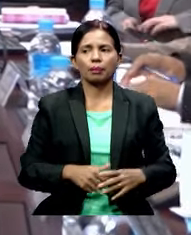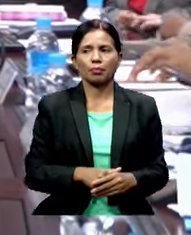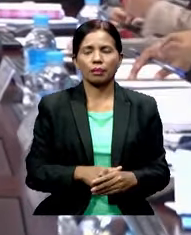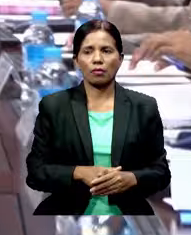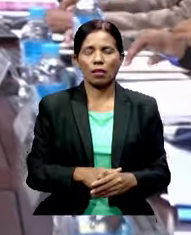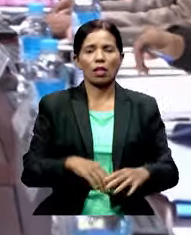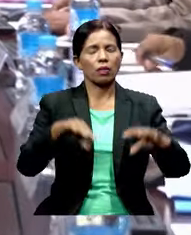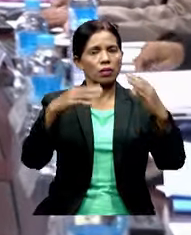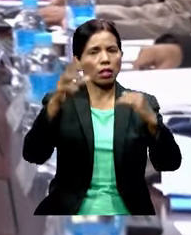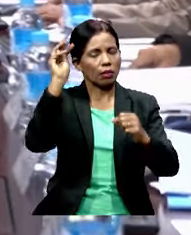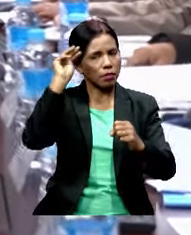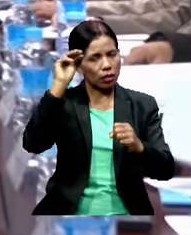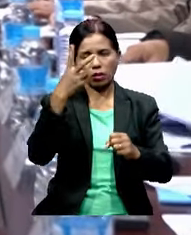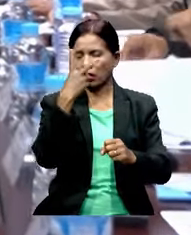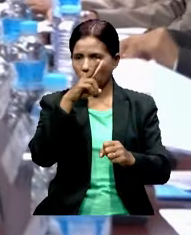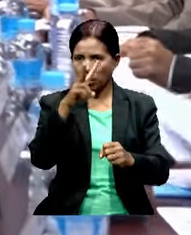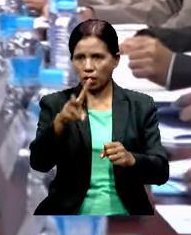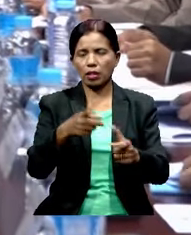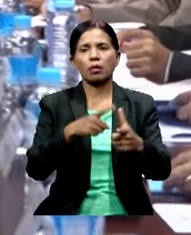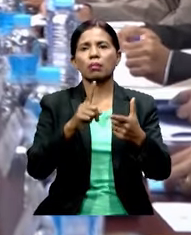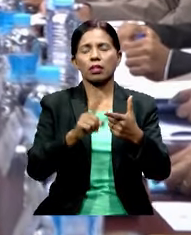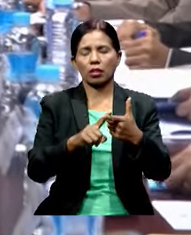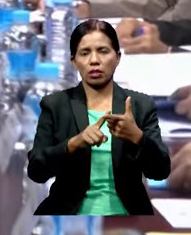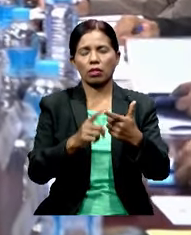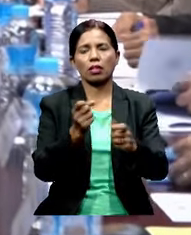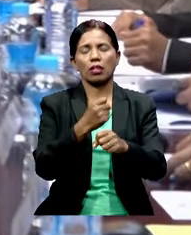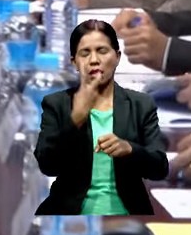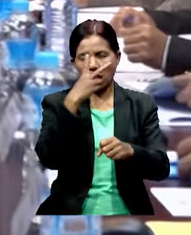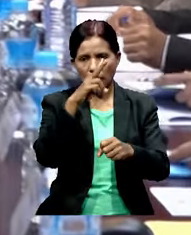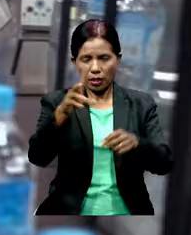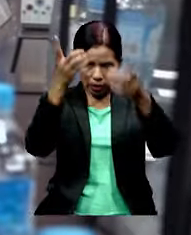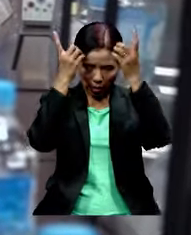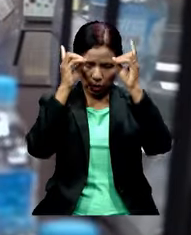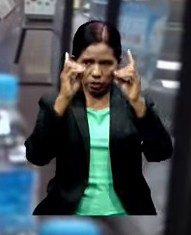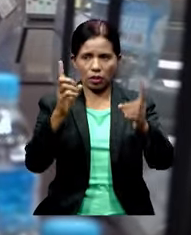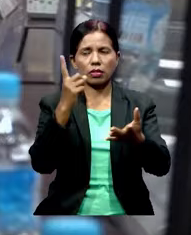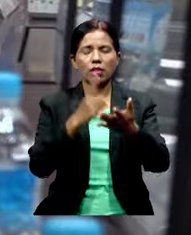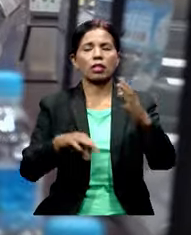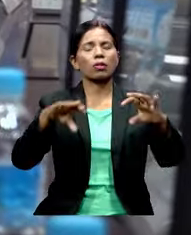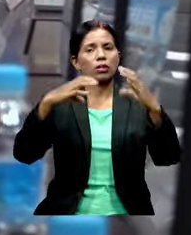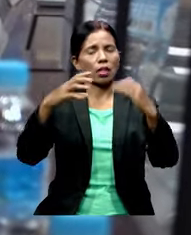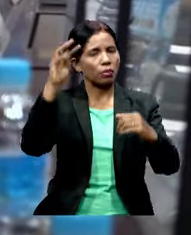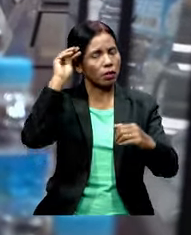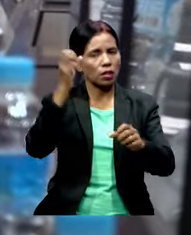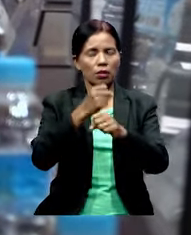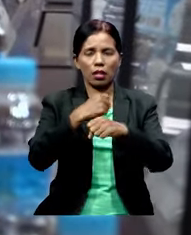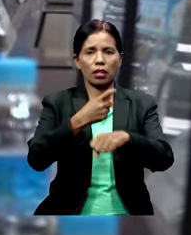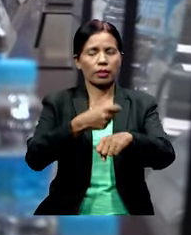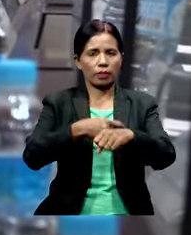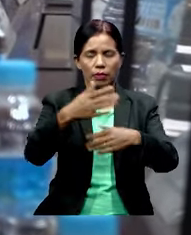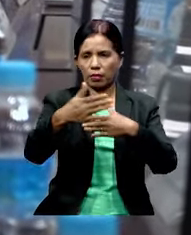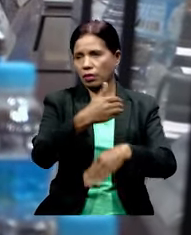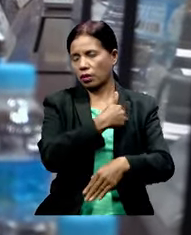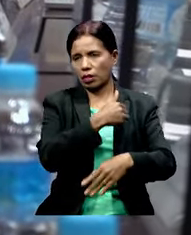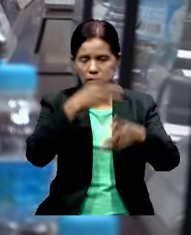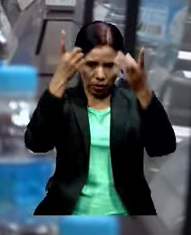Conselho Ministro, se haré, para depois atu produz efeito decisão, será o Conselho Ministro atalo e tempo para. Se dá que a decisão